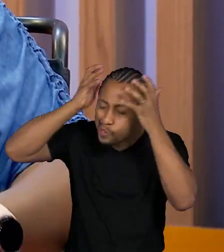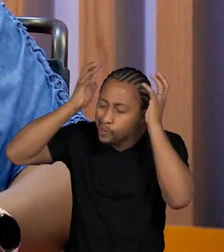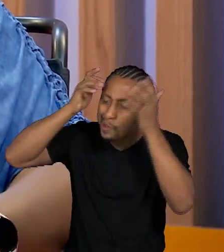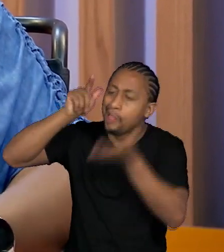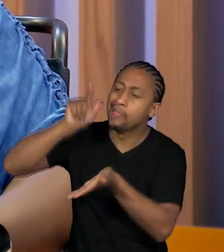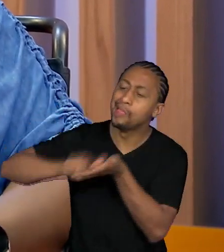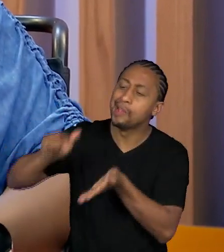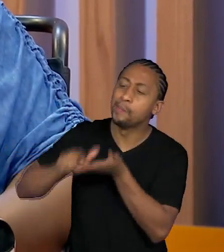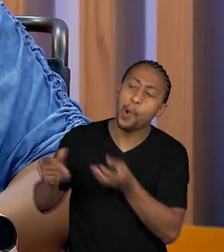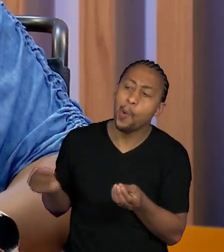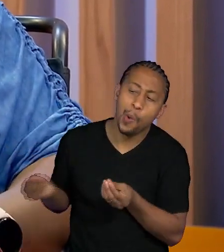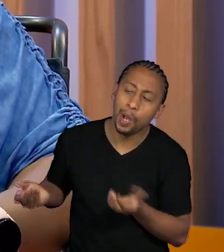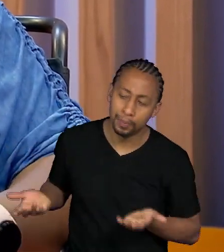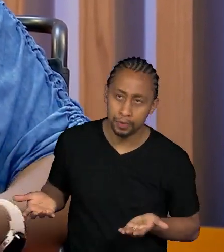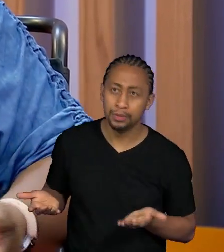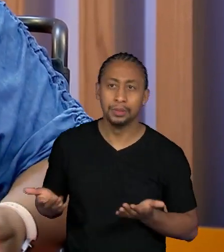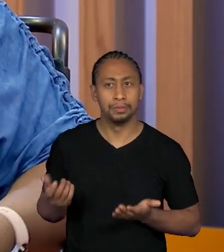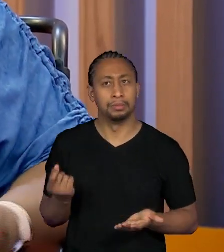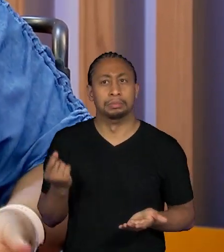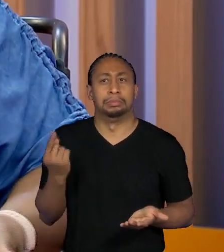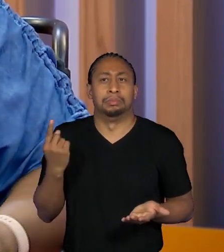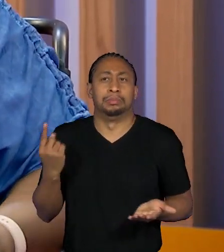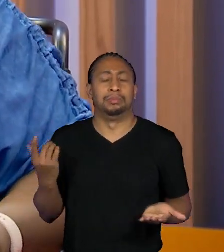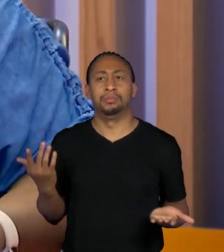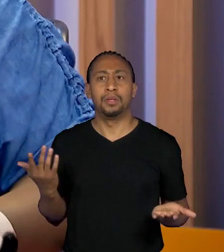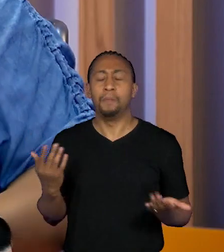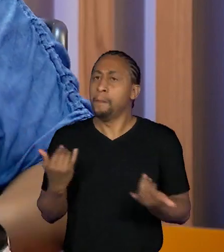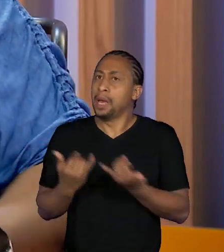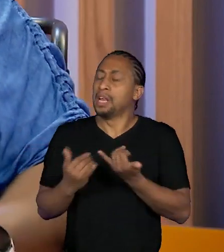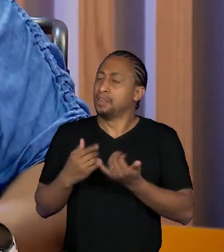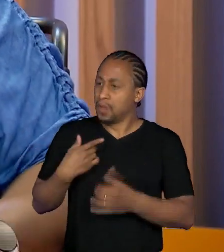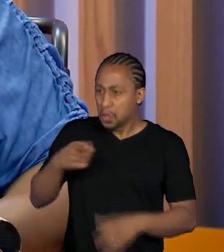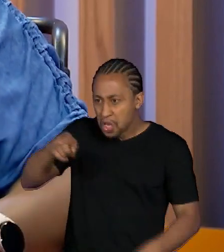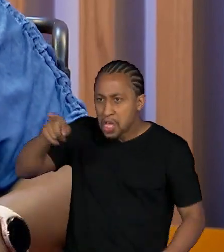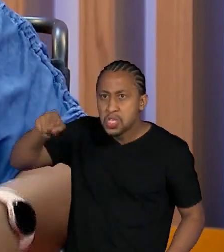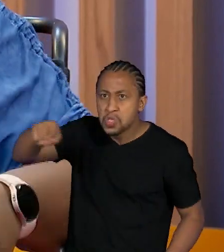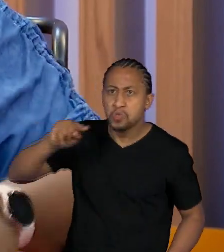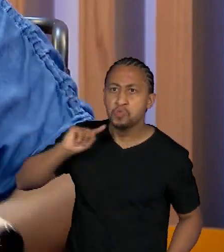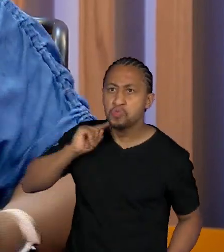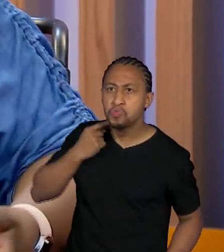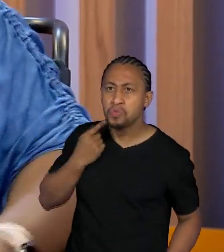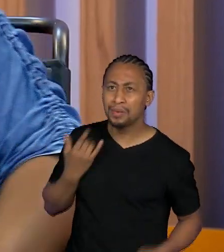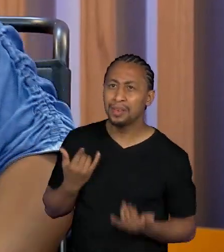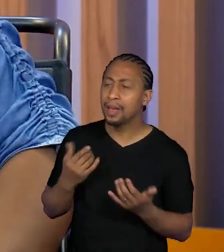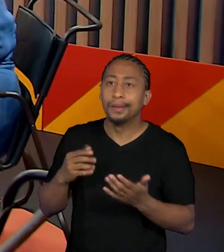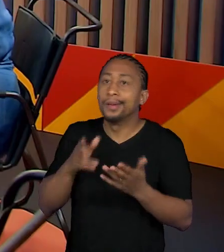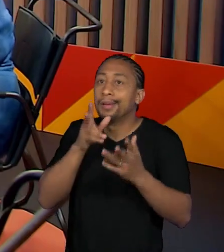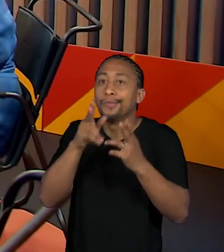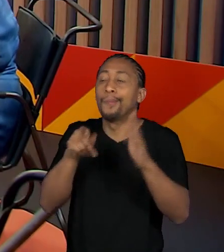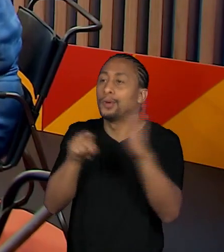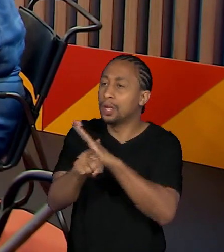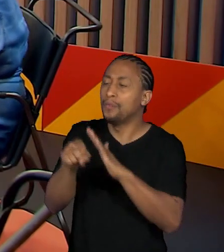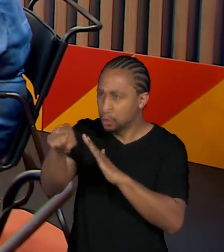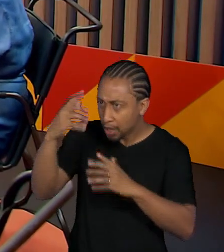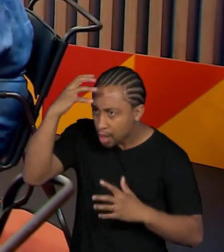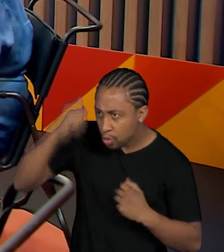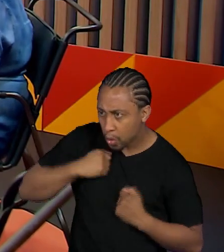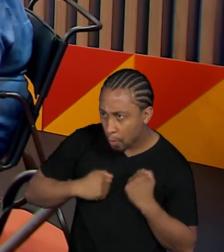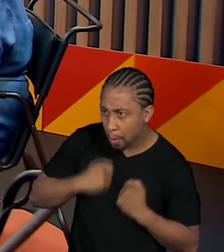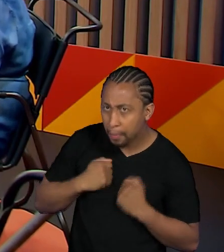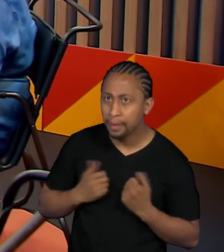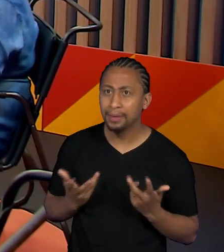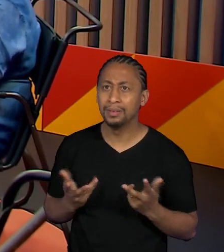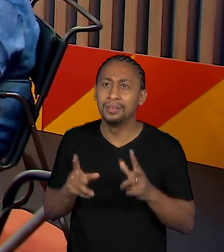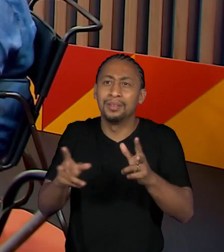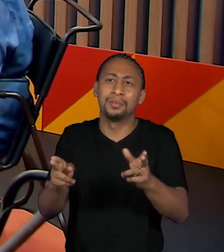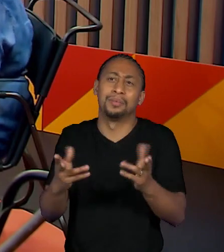é questionar a sua saúde, a sua higiene. Né? Perguntar se você toma banho. Né? Então, isso é